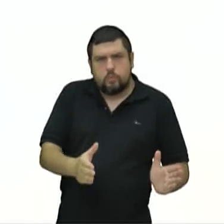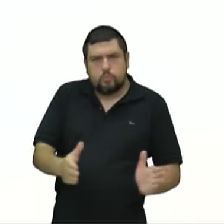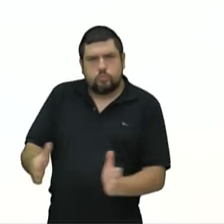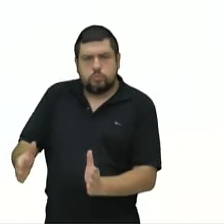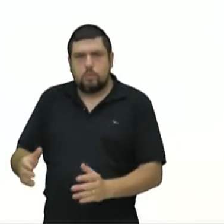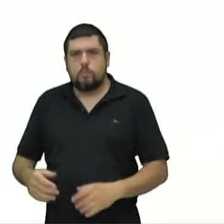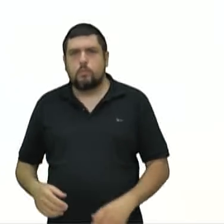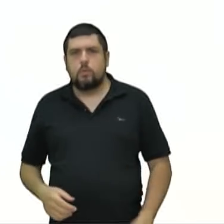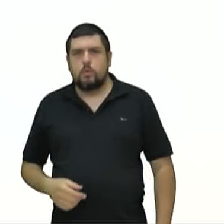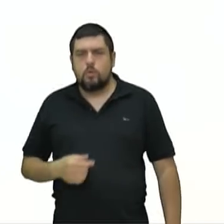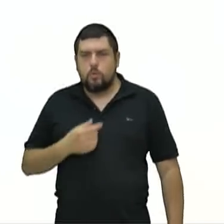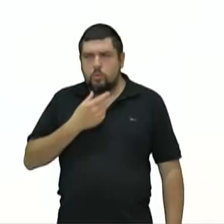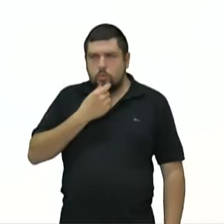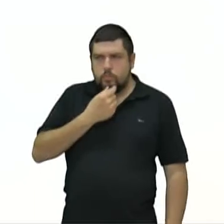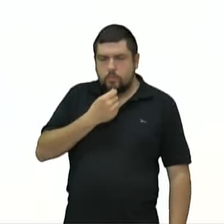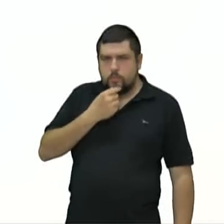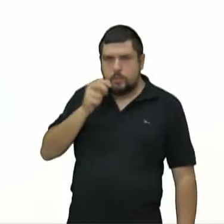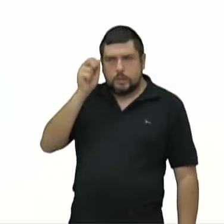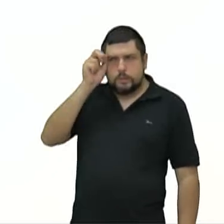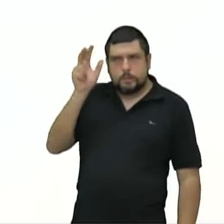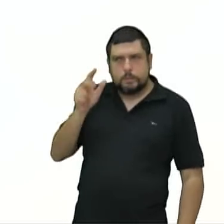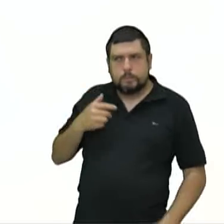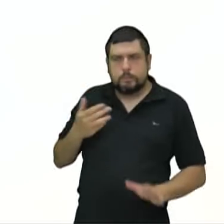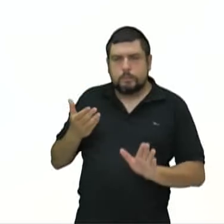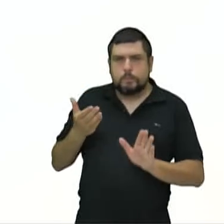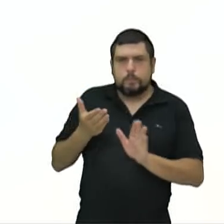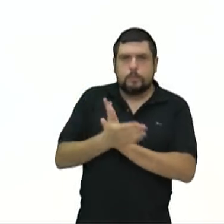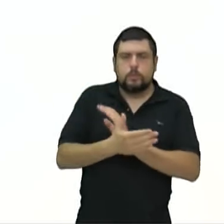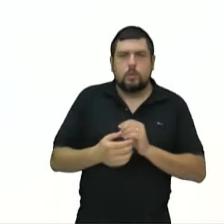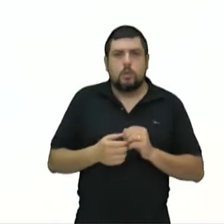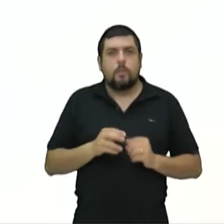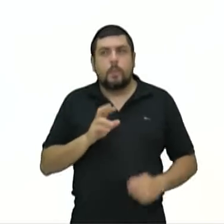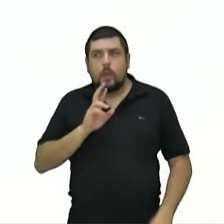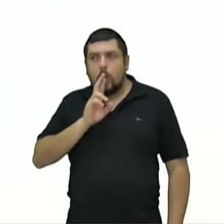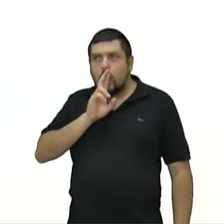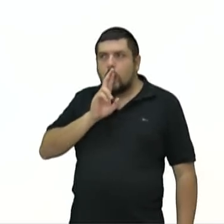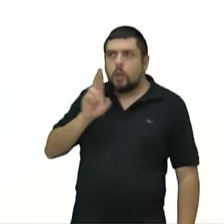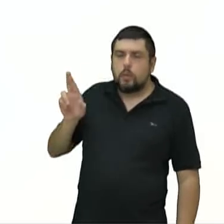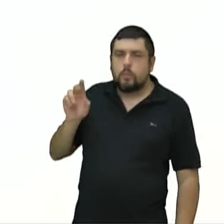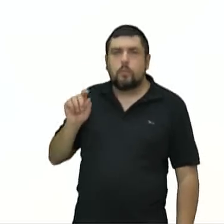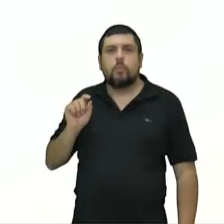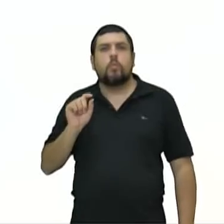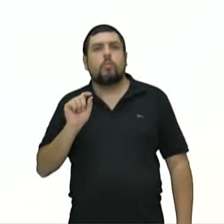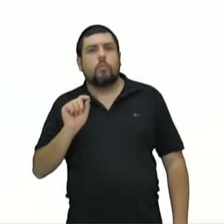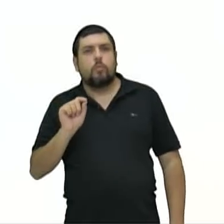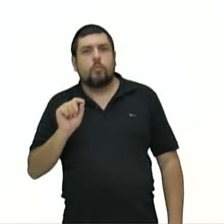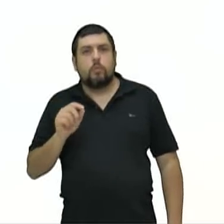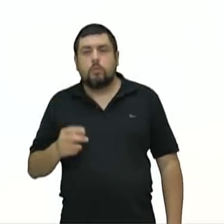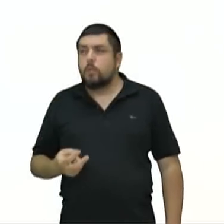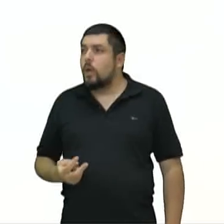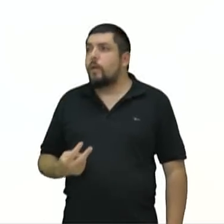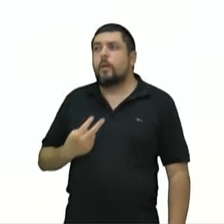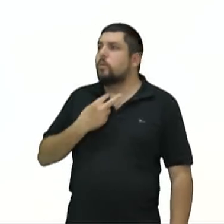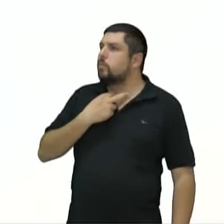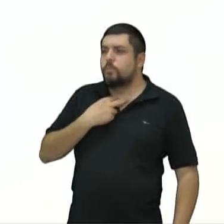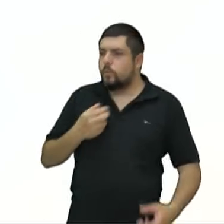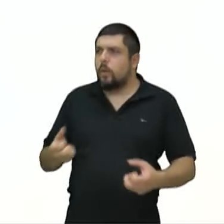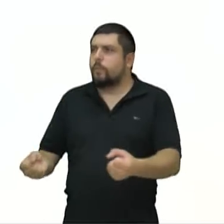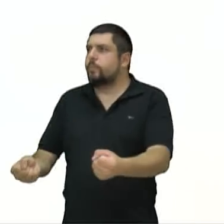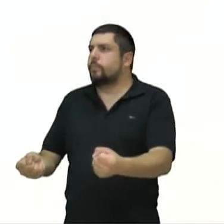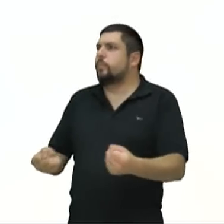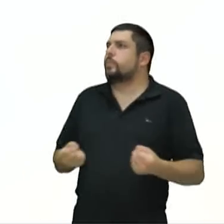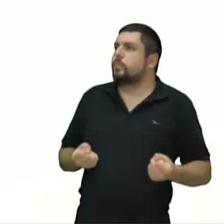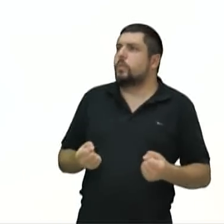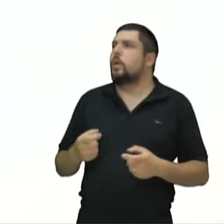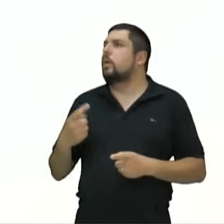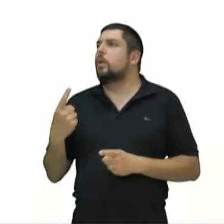escapar da tarefa, filho malandro, né? O filho disse ter aprendido na escola que não poderia puxar o móvel, pois a